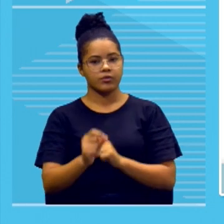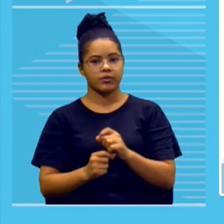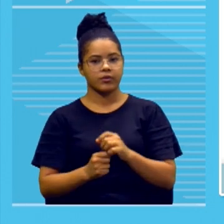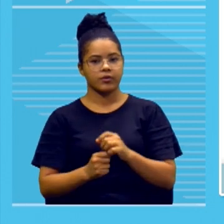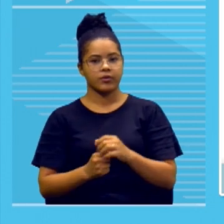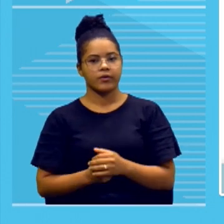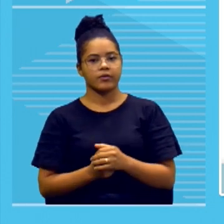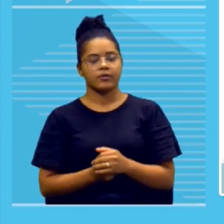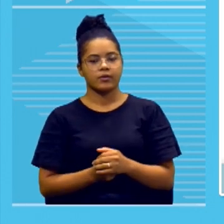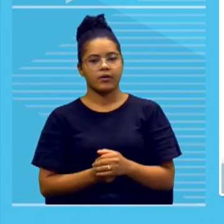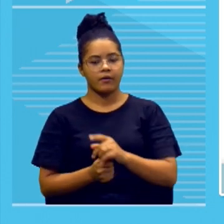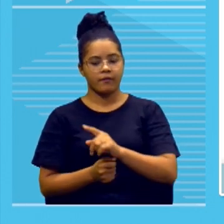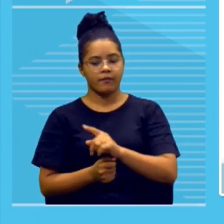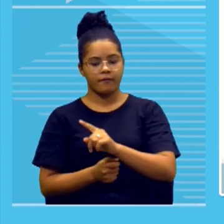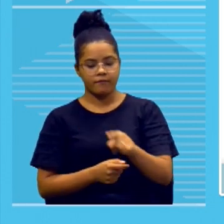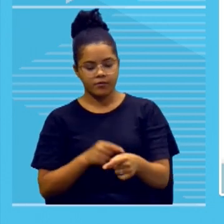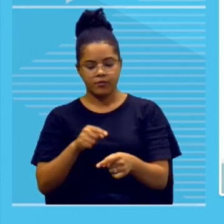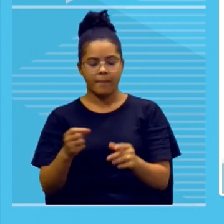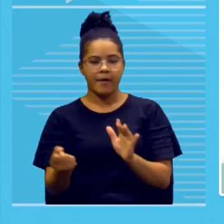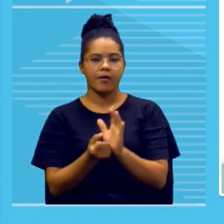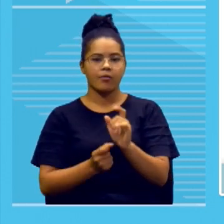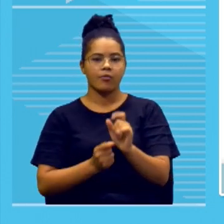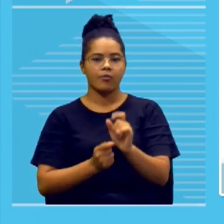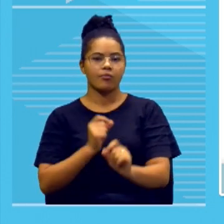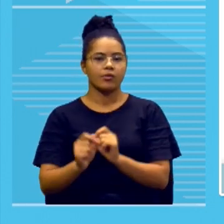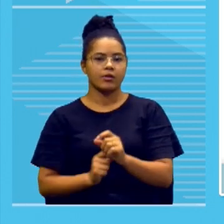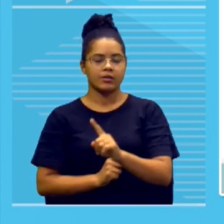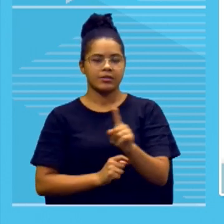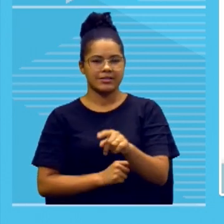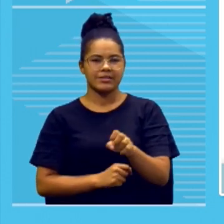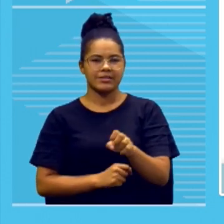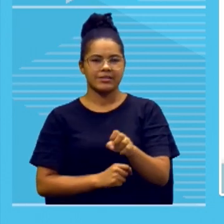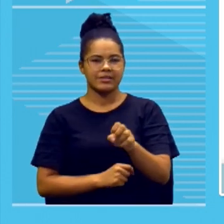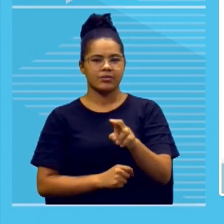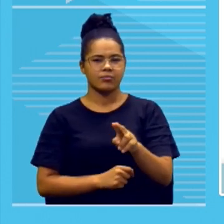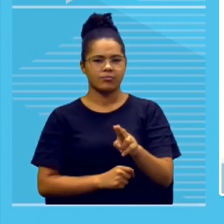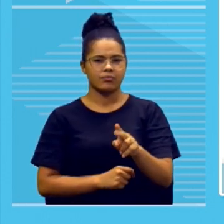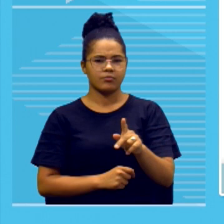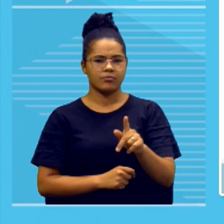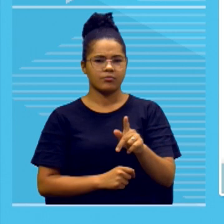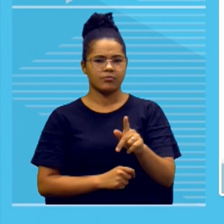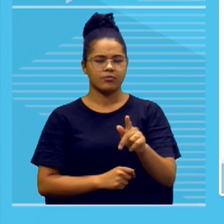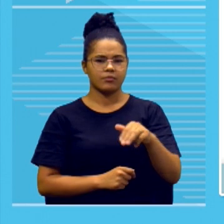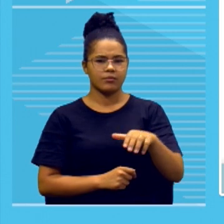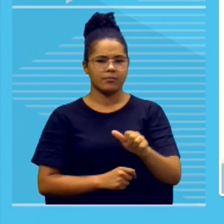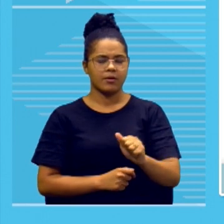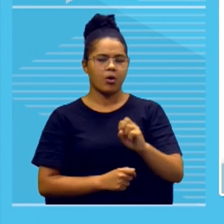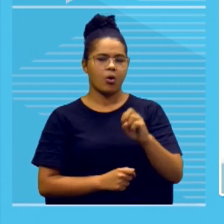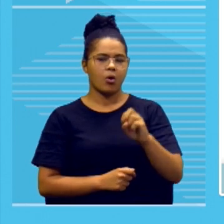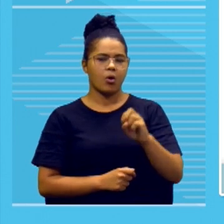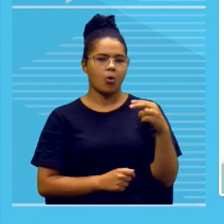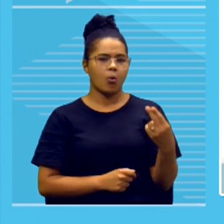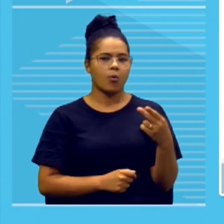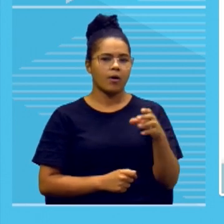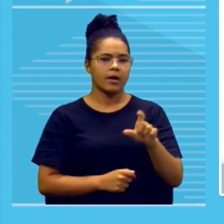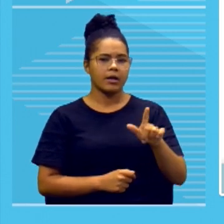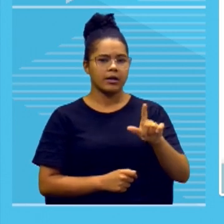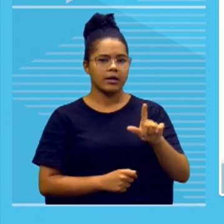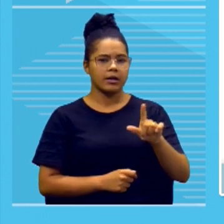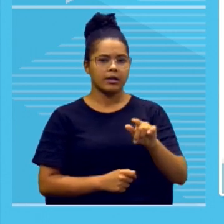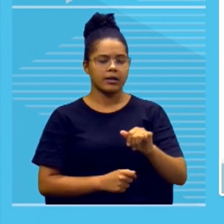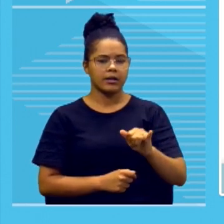zeugma, uma elipse. E posso? Pode sim. Né? O avião foi